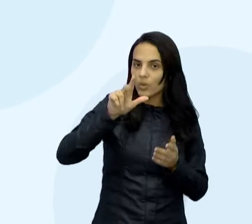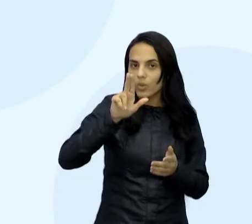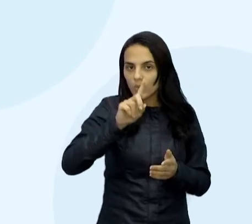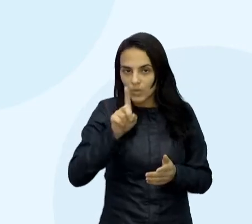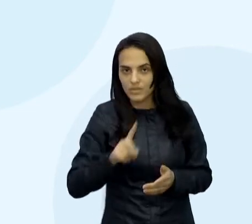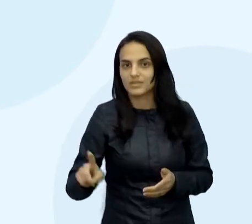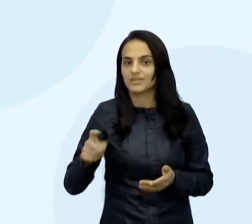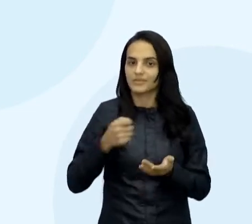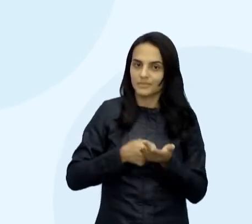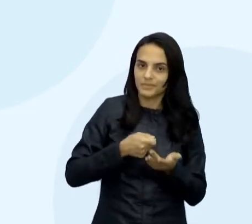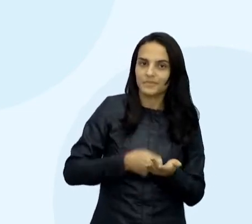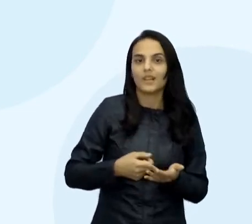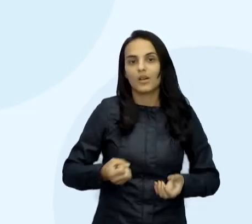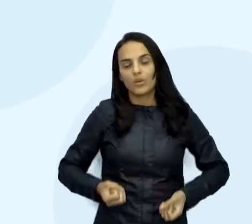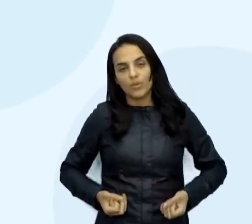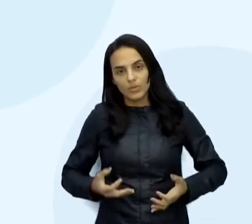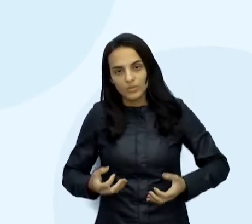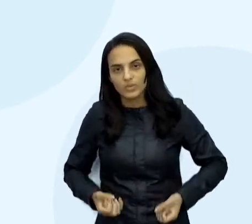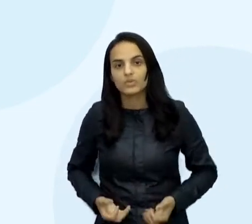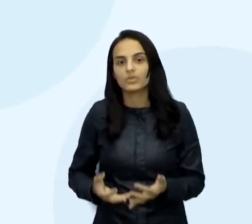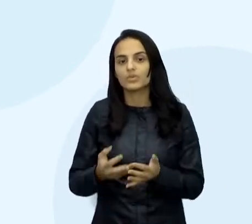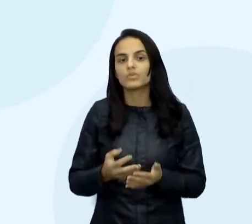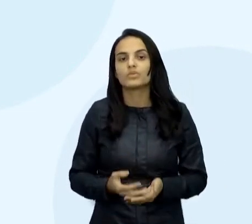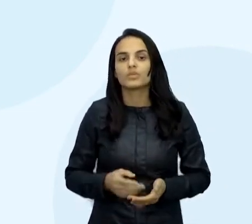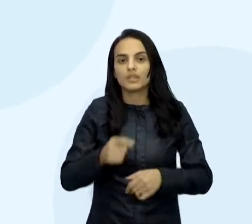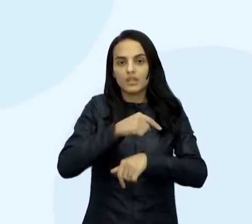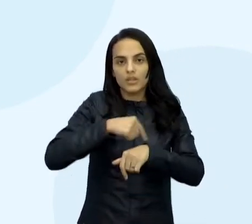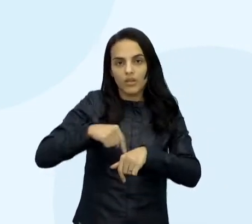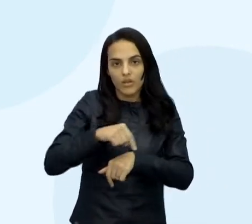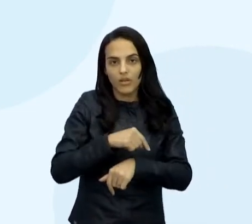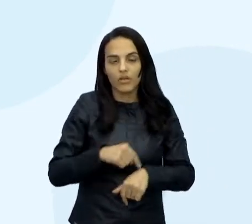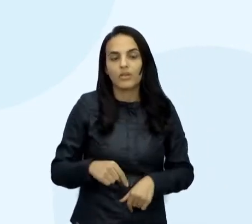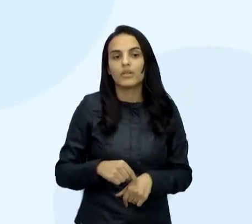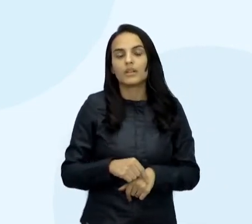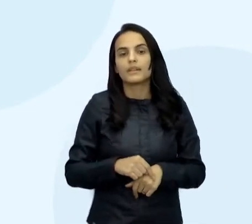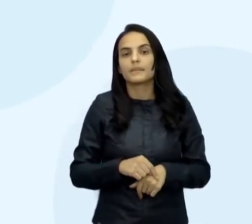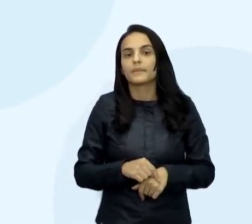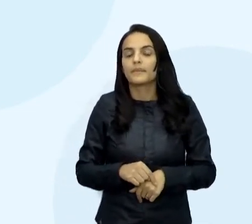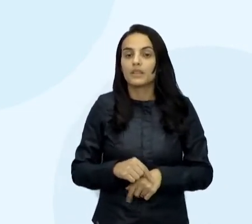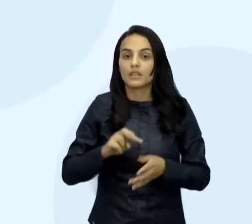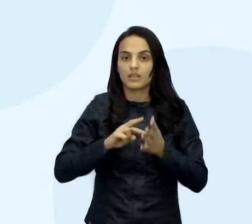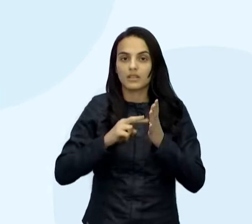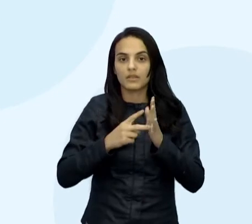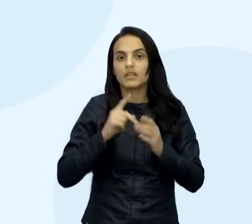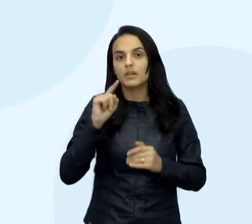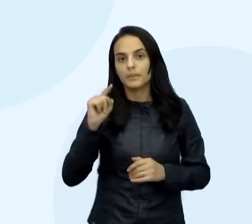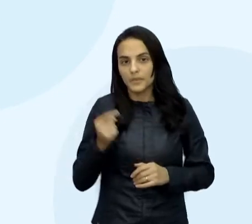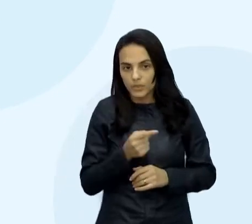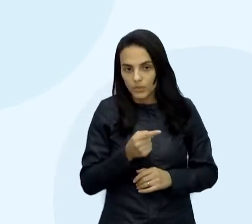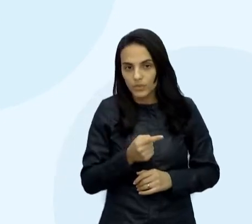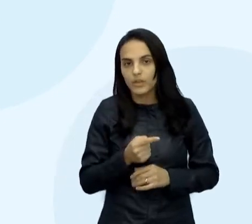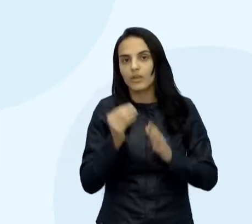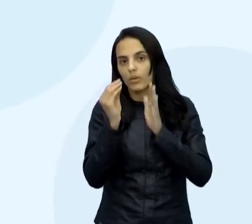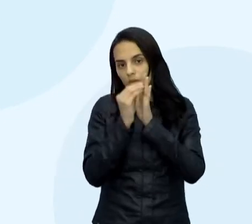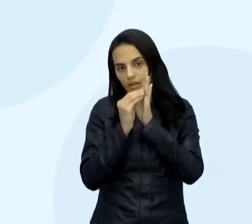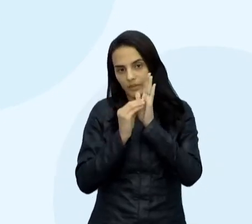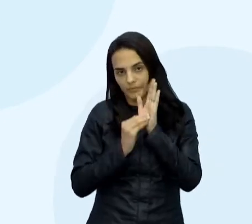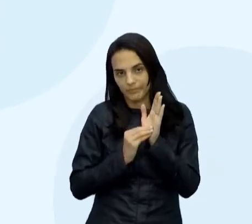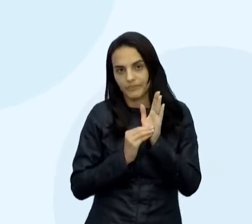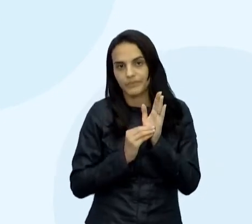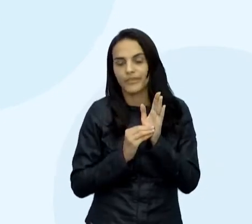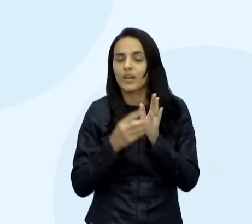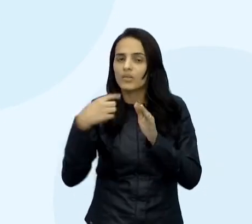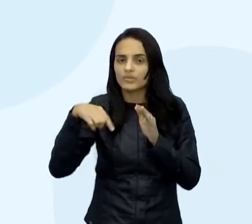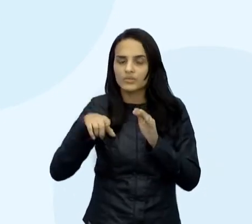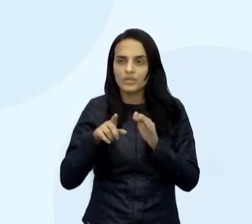os meses e o consumo em quilowatt-horas, veja, quilo quer dizer 1000, né? E coloquei aqui nesse gráfico. Então, o que